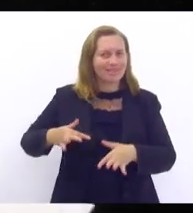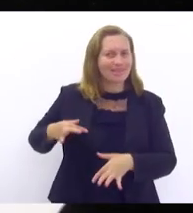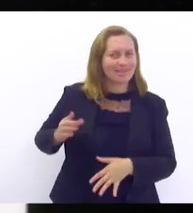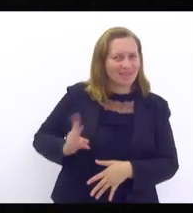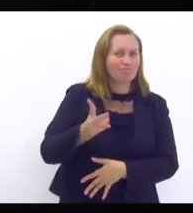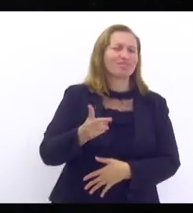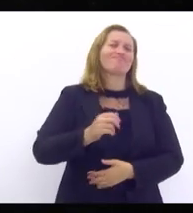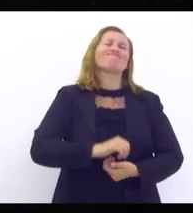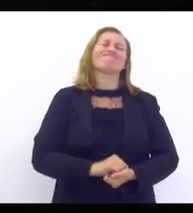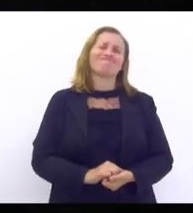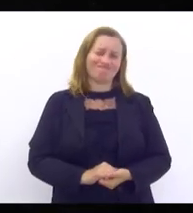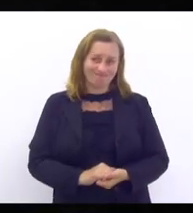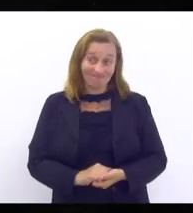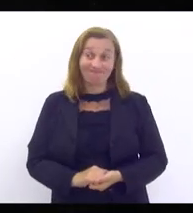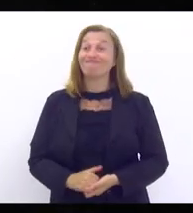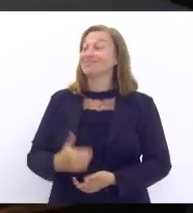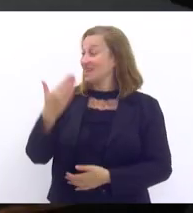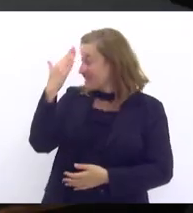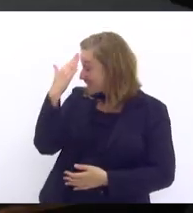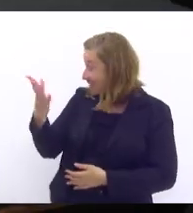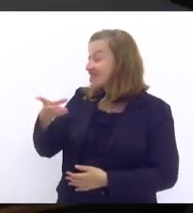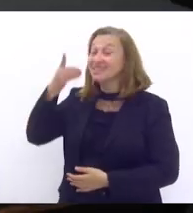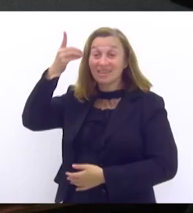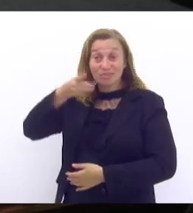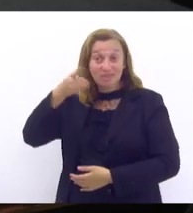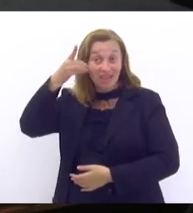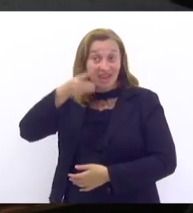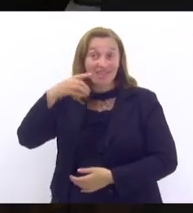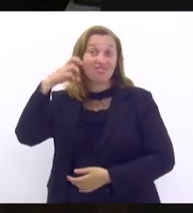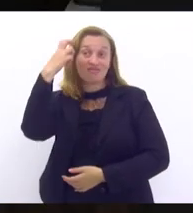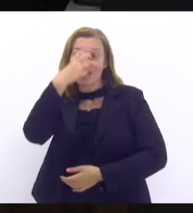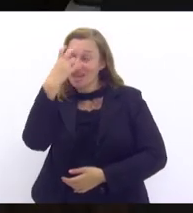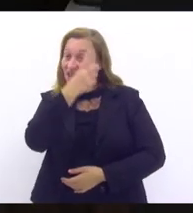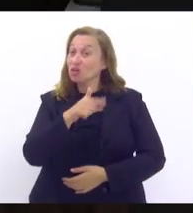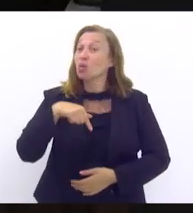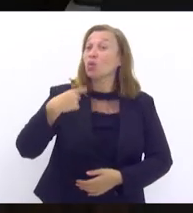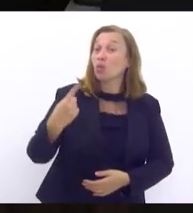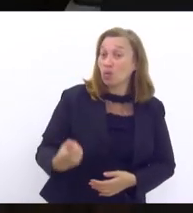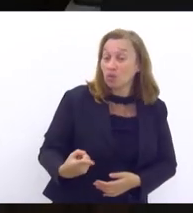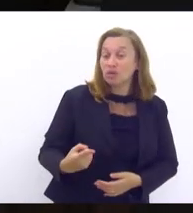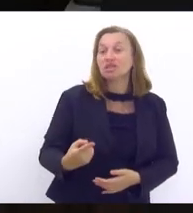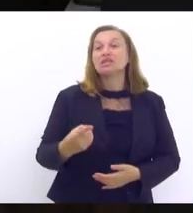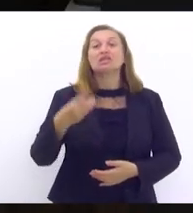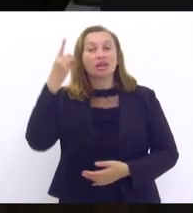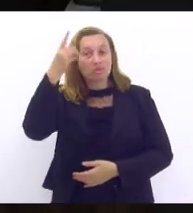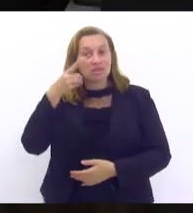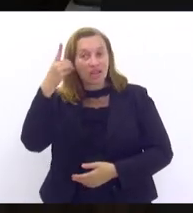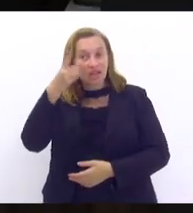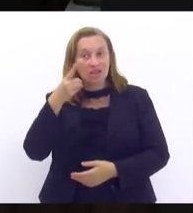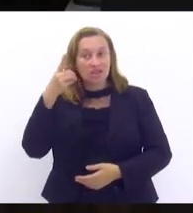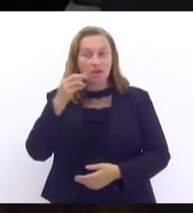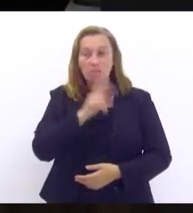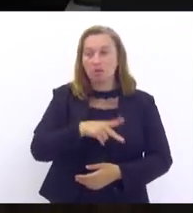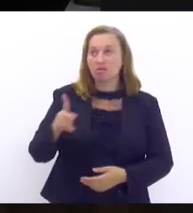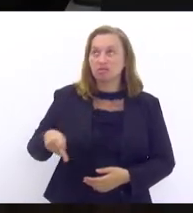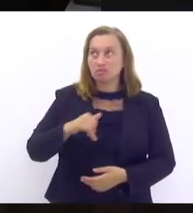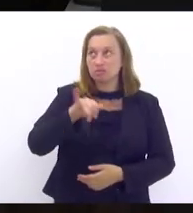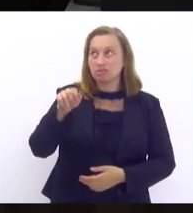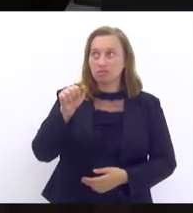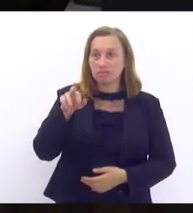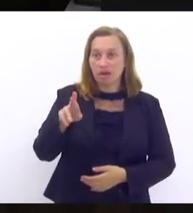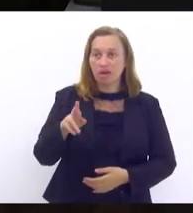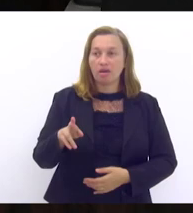sempre. Agradecendo a deputada Verônica Lima, próximo vereador inscrito é o nobre deputado professor Josemar.